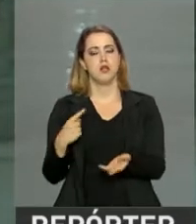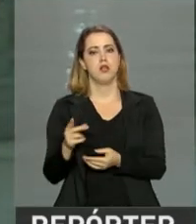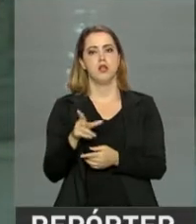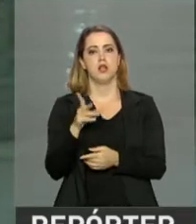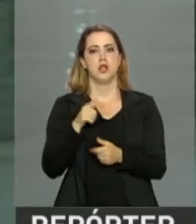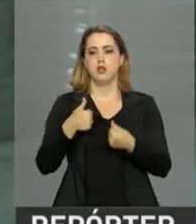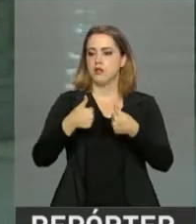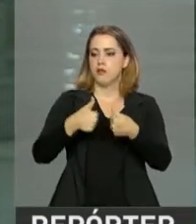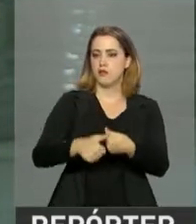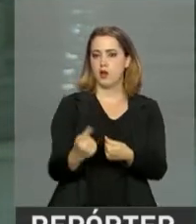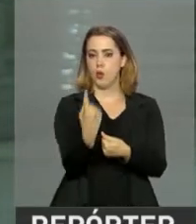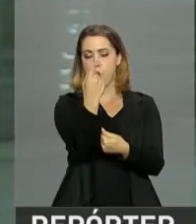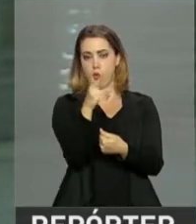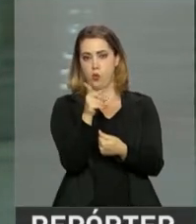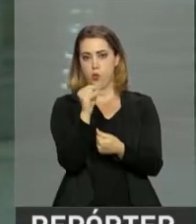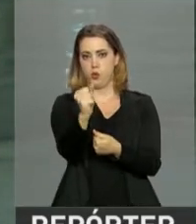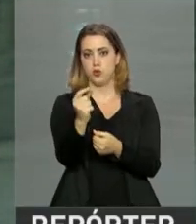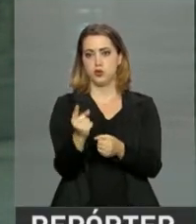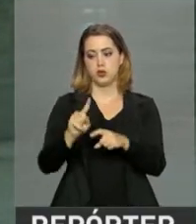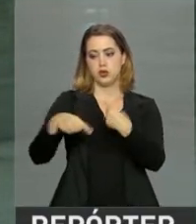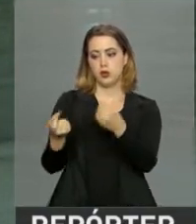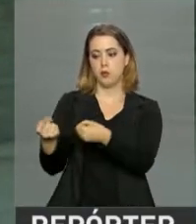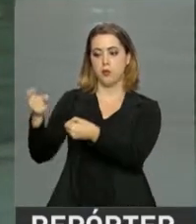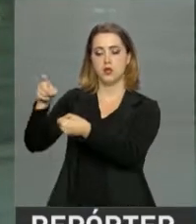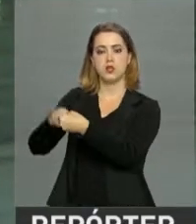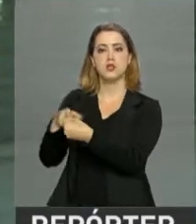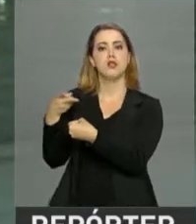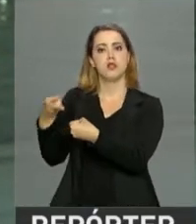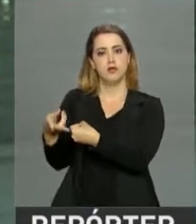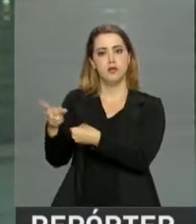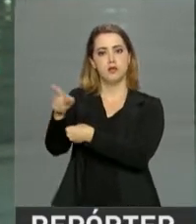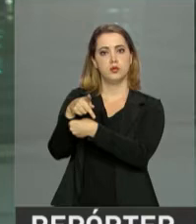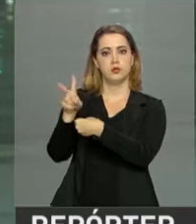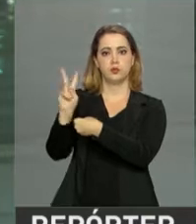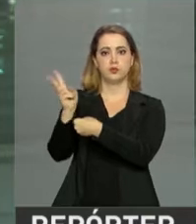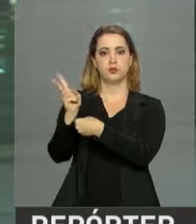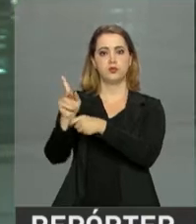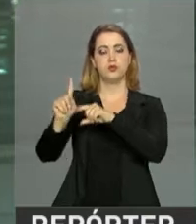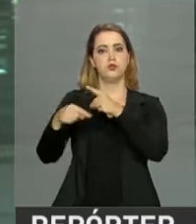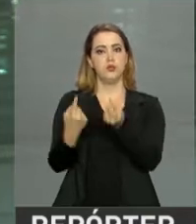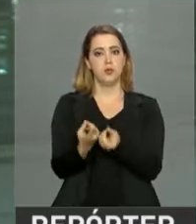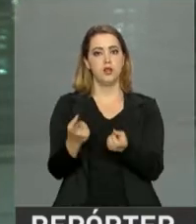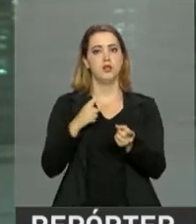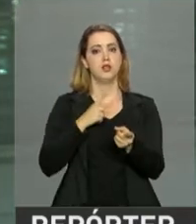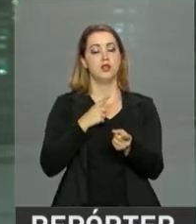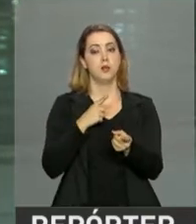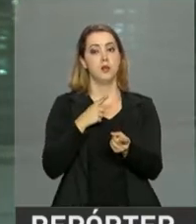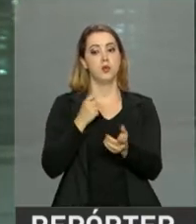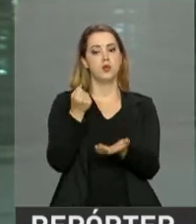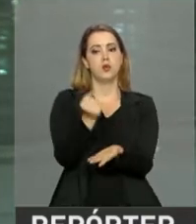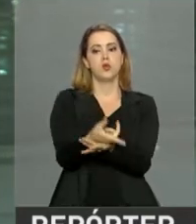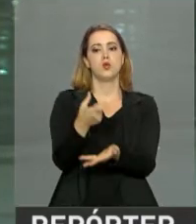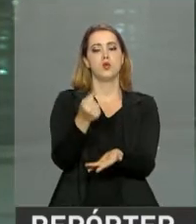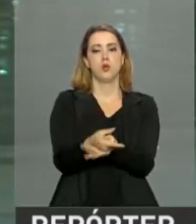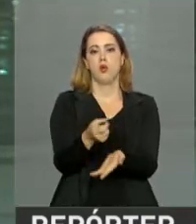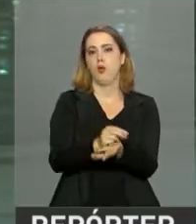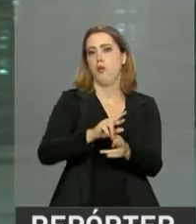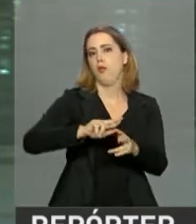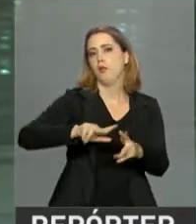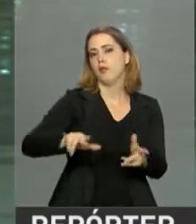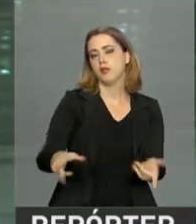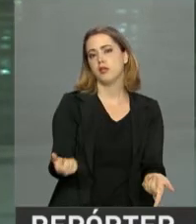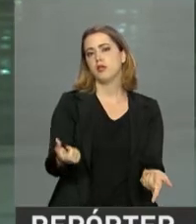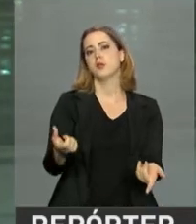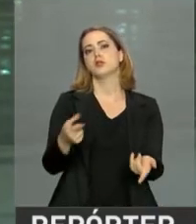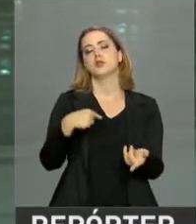voltam para a venezuela de venezuelanos que entram na cidade pela fronteira para se abastecer de produtos e mercadorias que estão